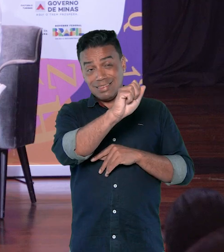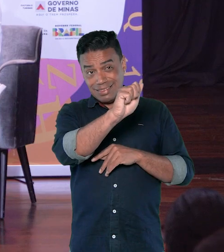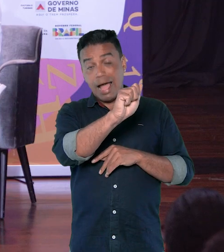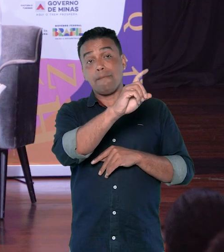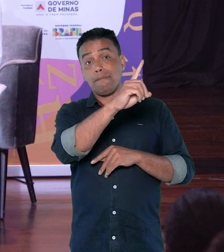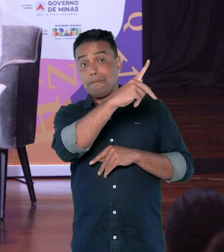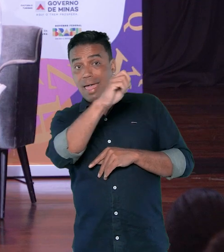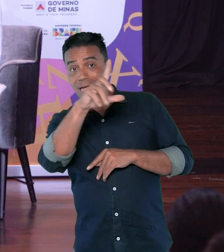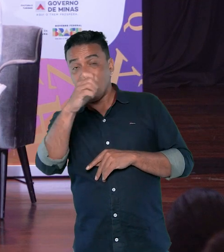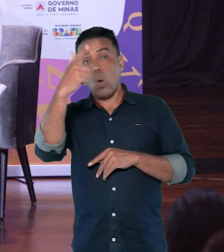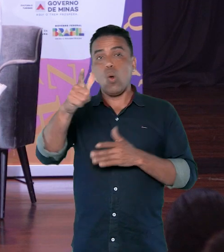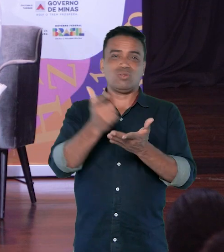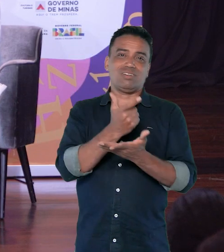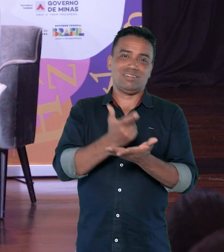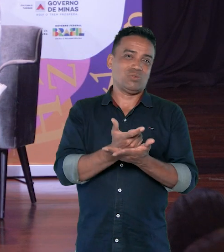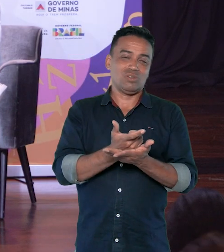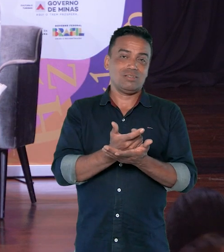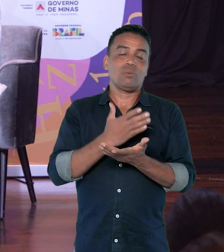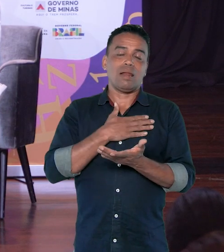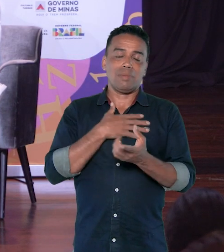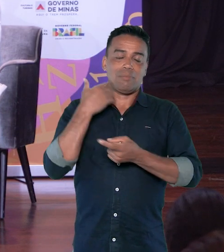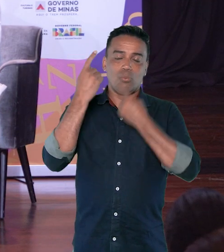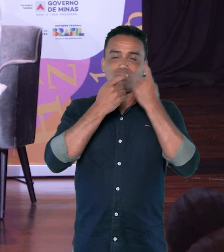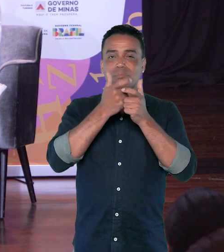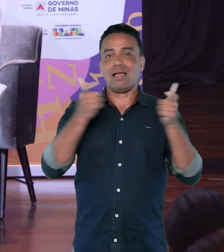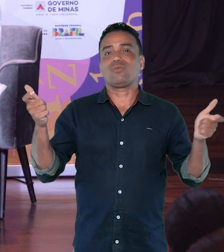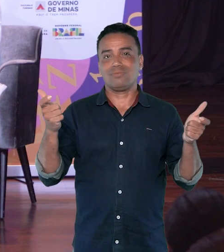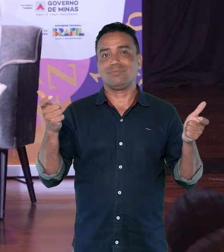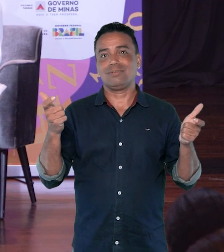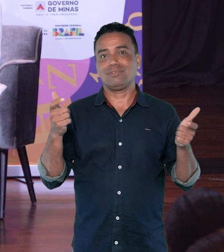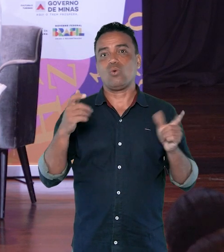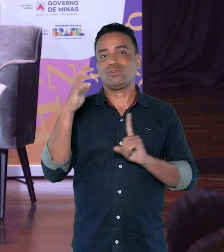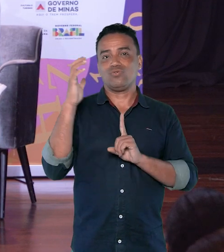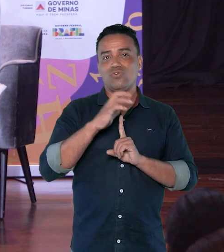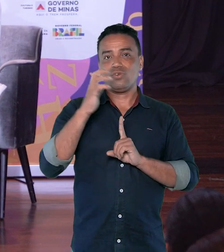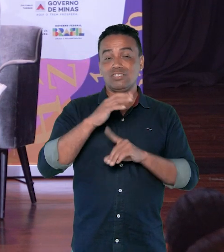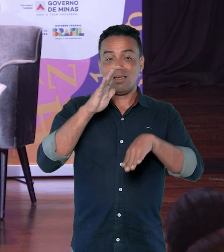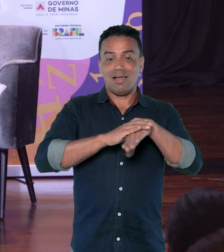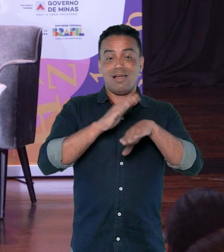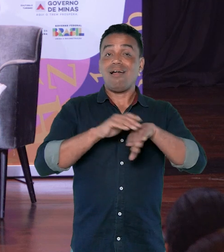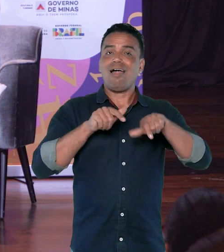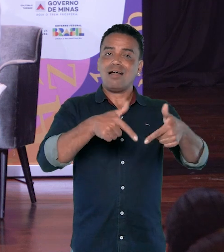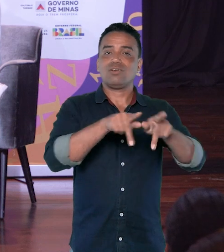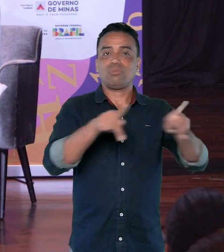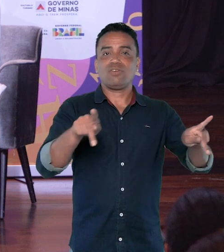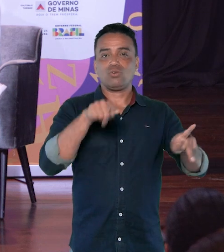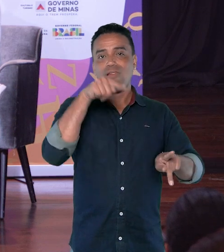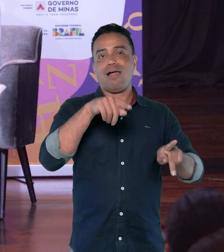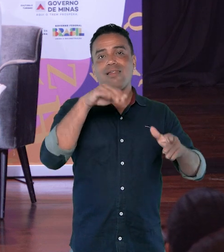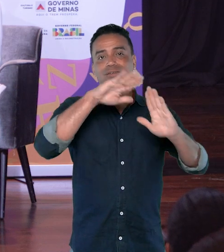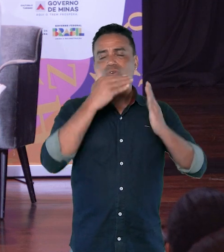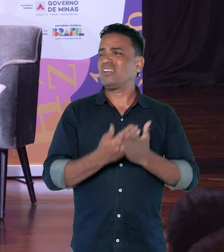Vêm. Então, é isso que me preocupa mais, assim, né, o quanto isso acaba influenciando na prática do professor na sala